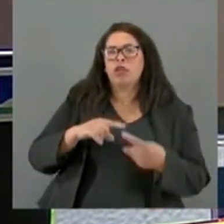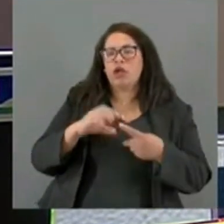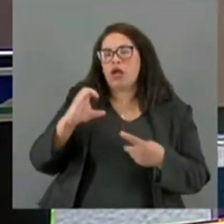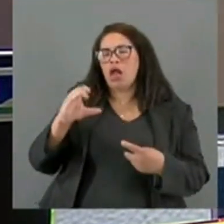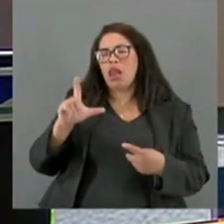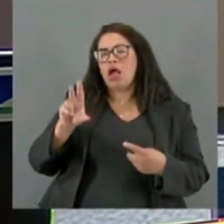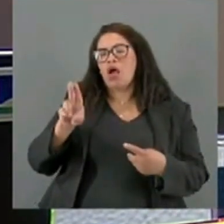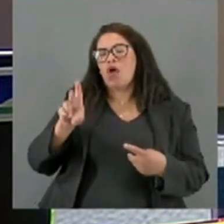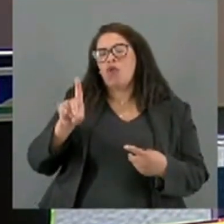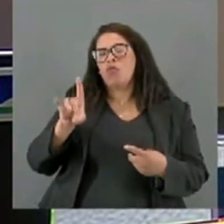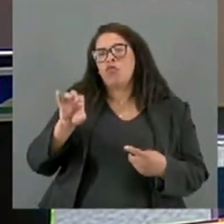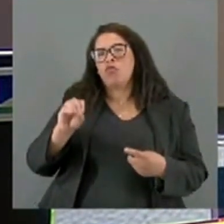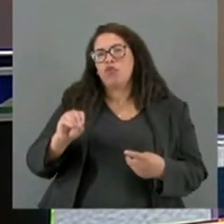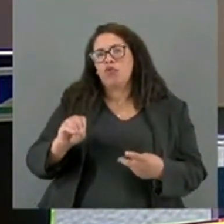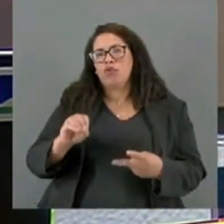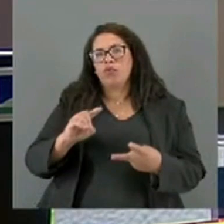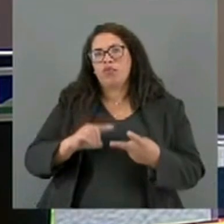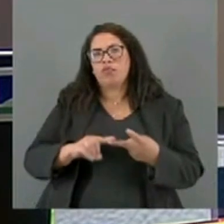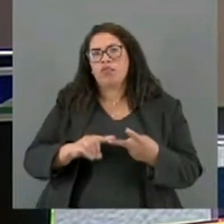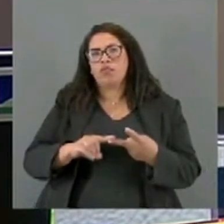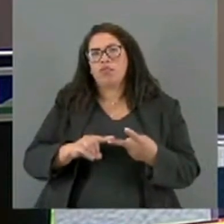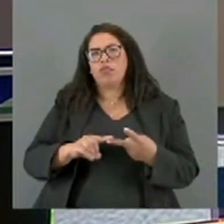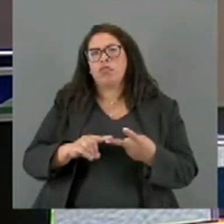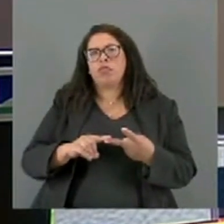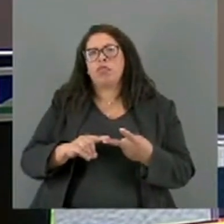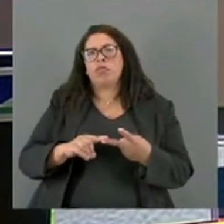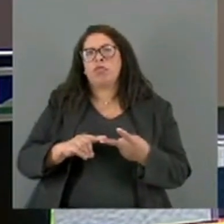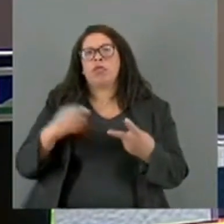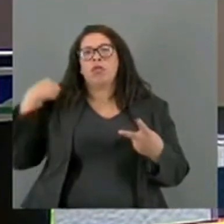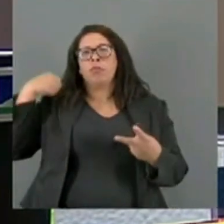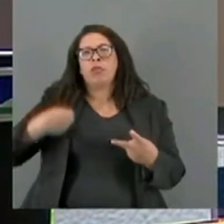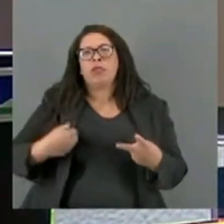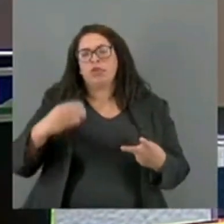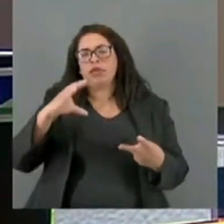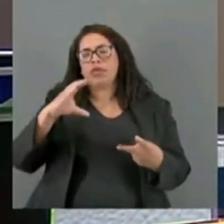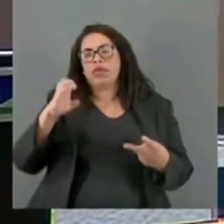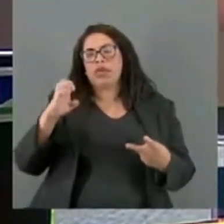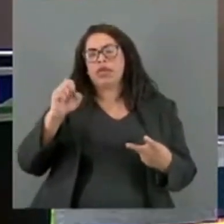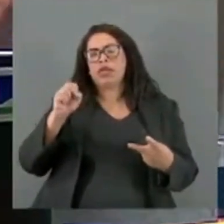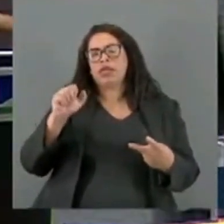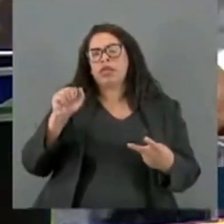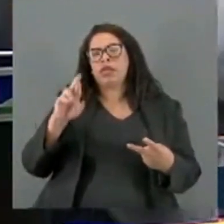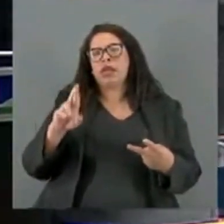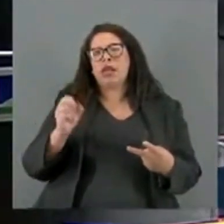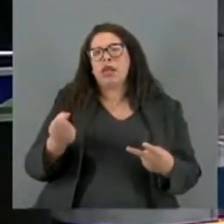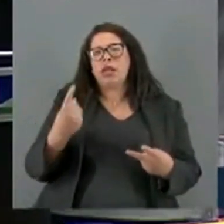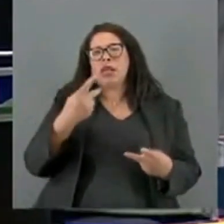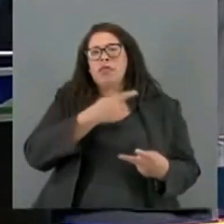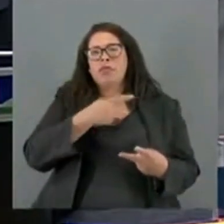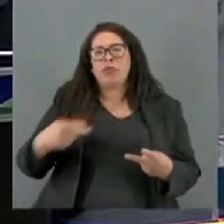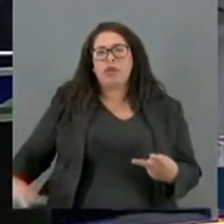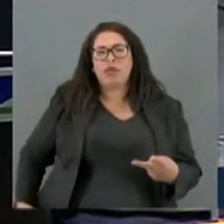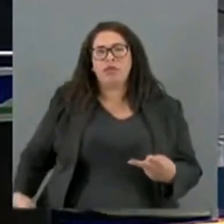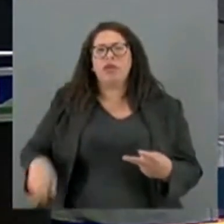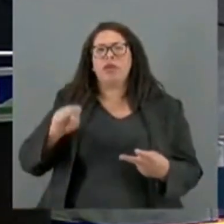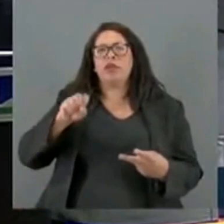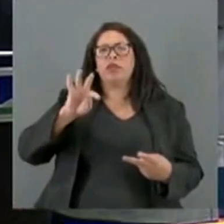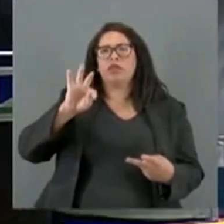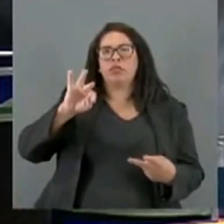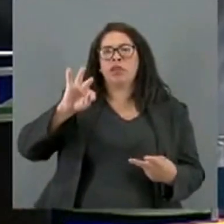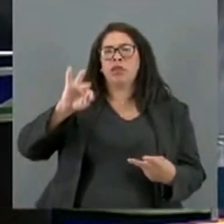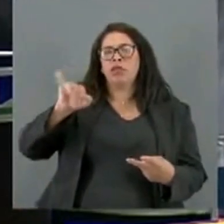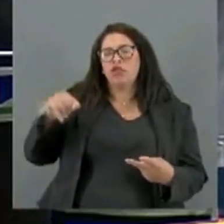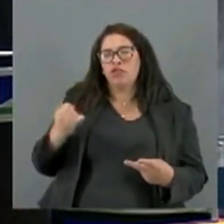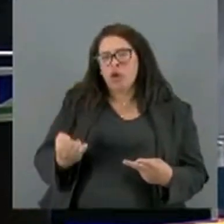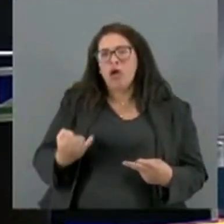Santos, que está aposentado, o ministro César Asfores, ex-presidente do STJ, também